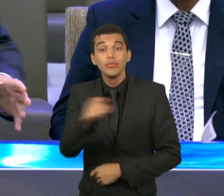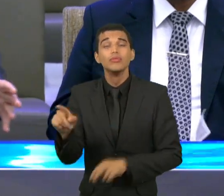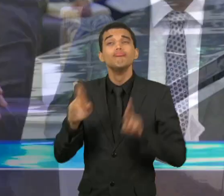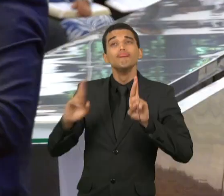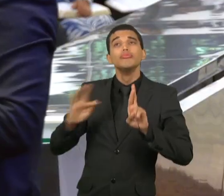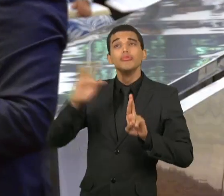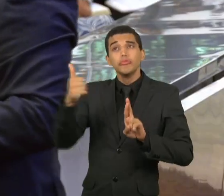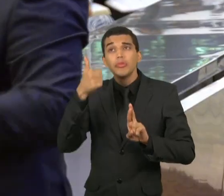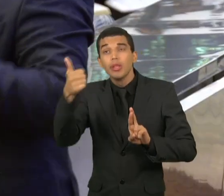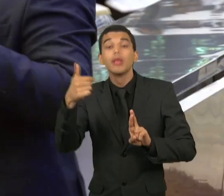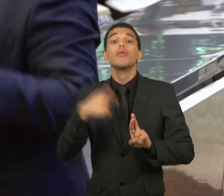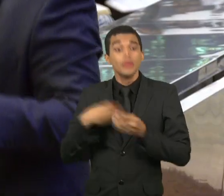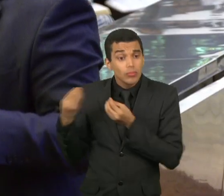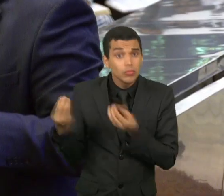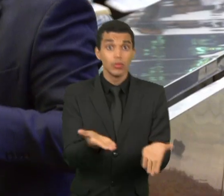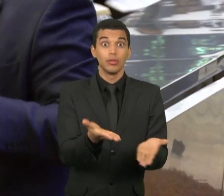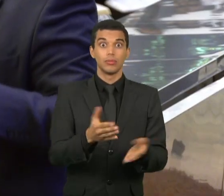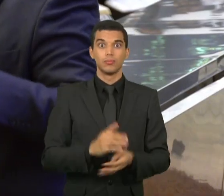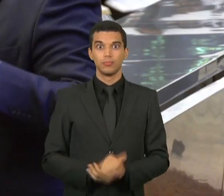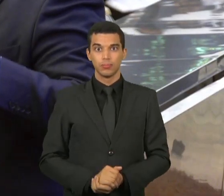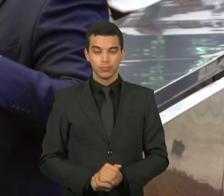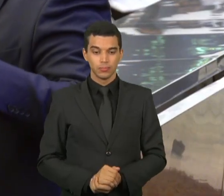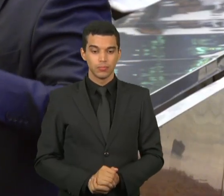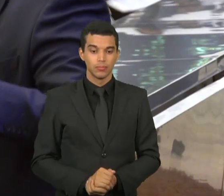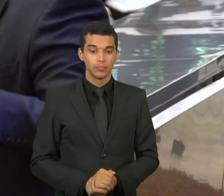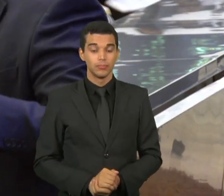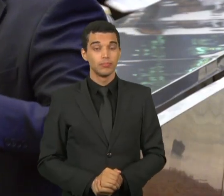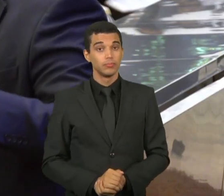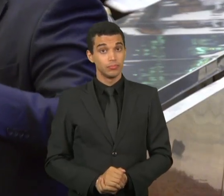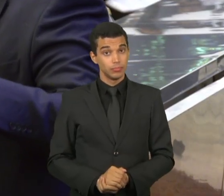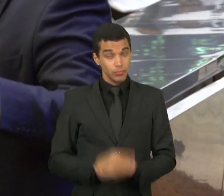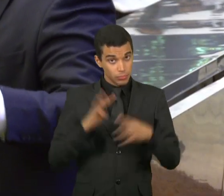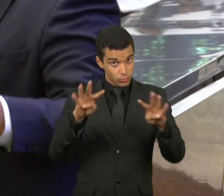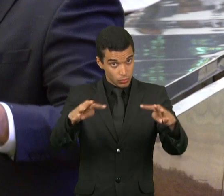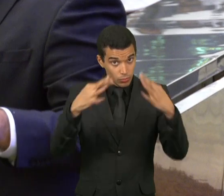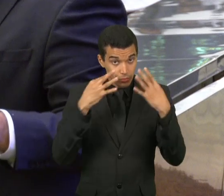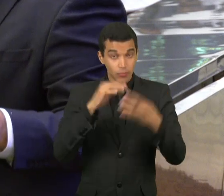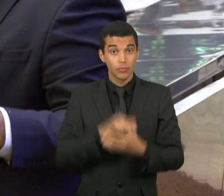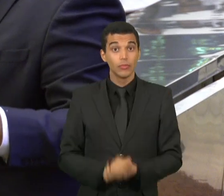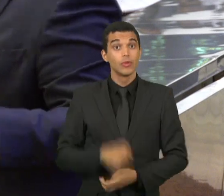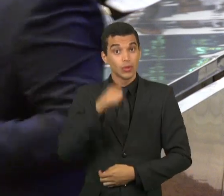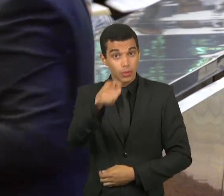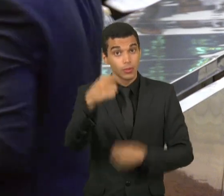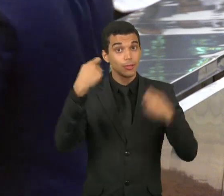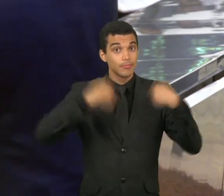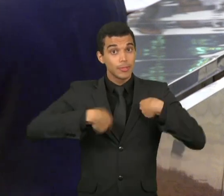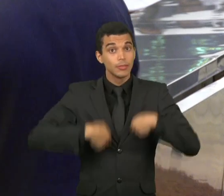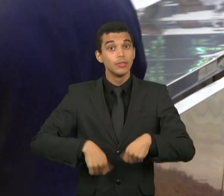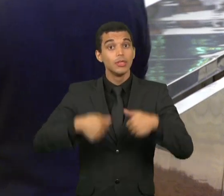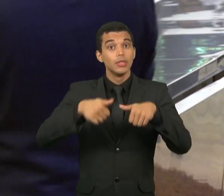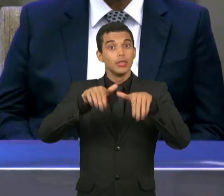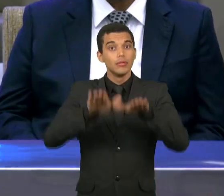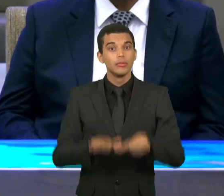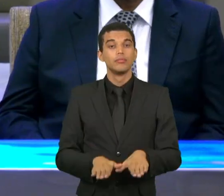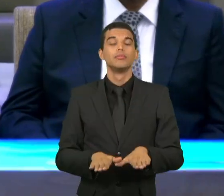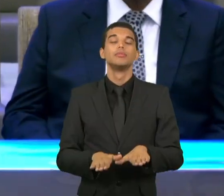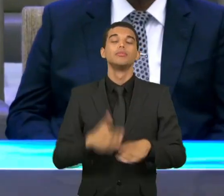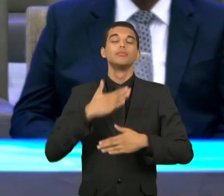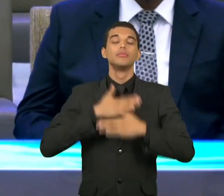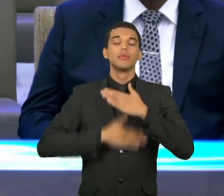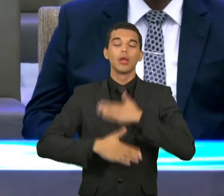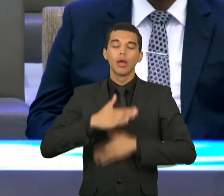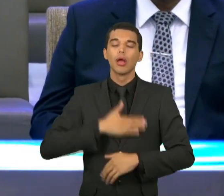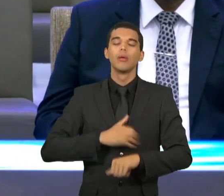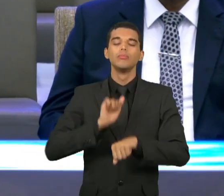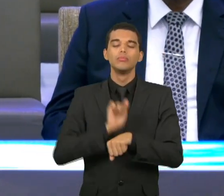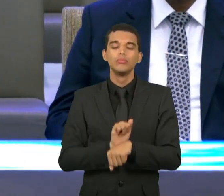atenção. Fim que esperais. O que é fim que esperais?